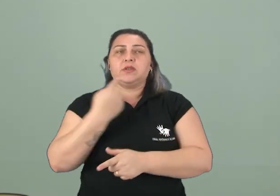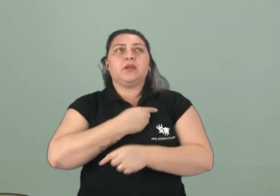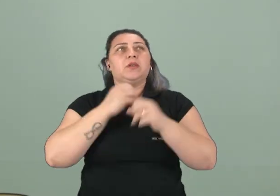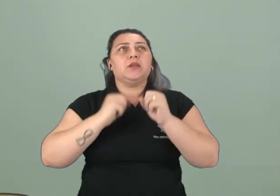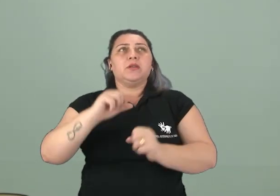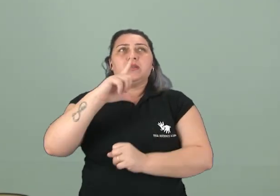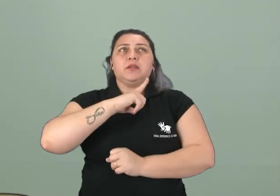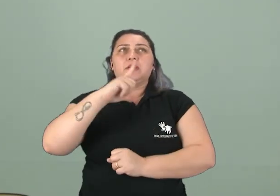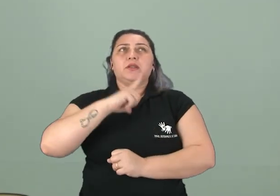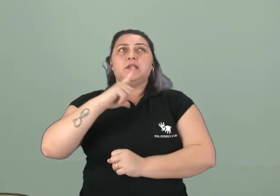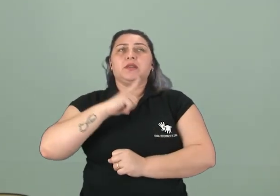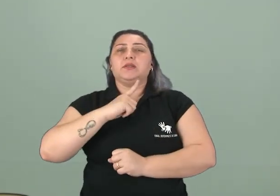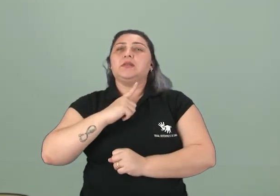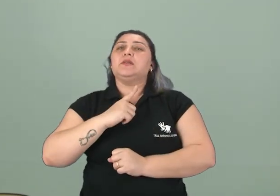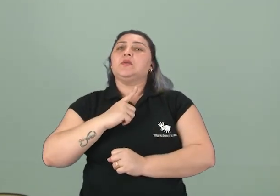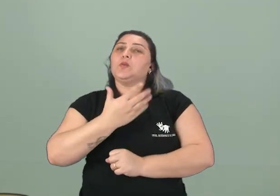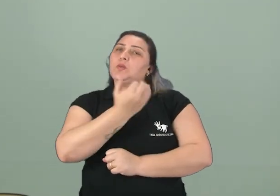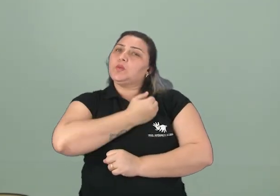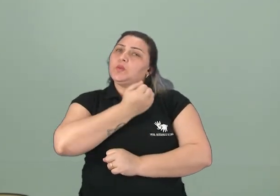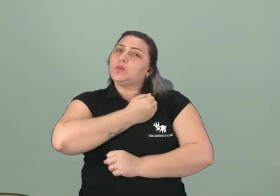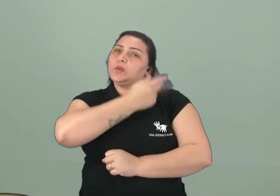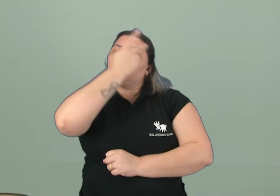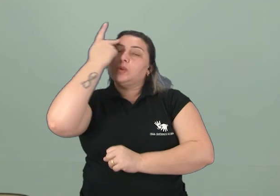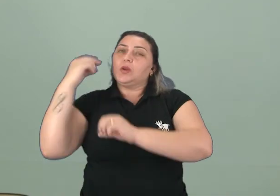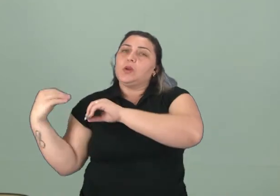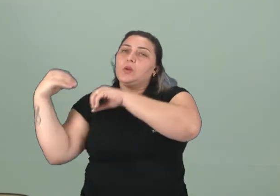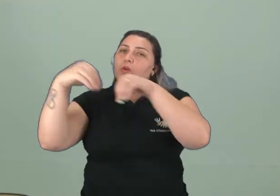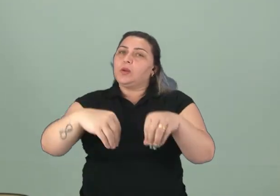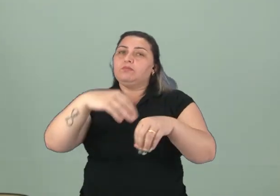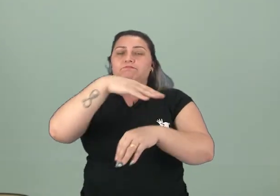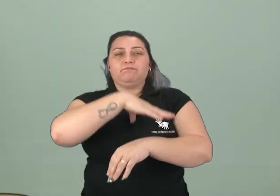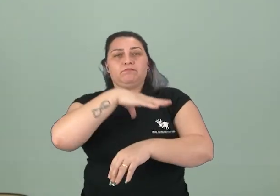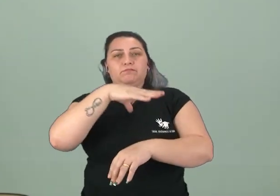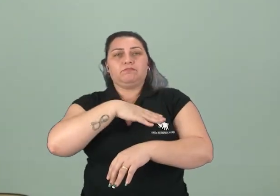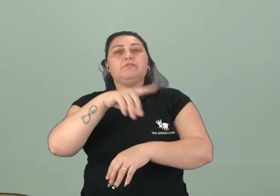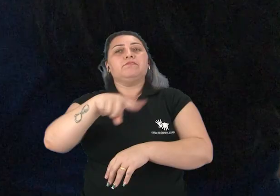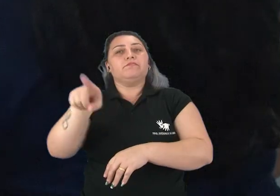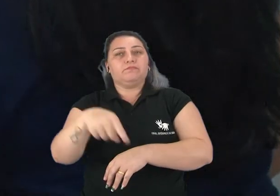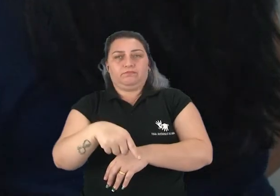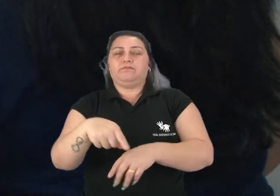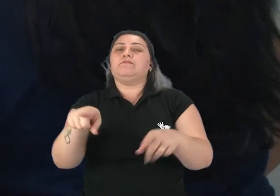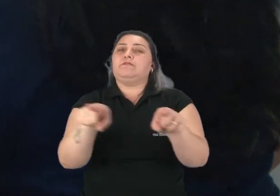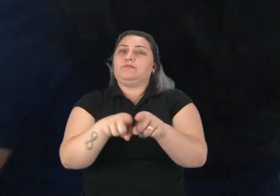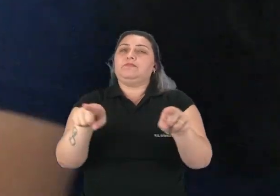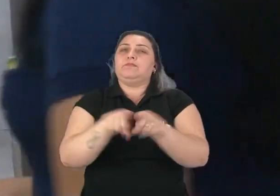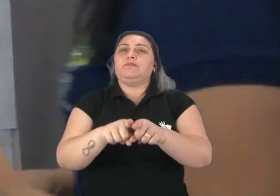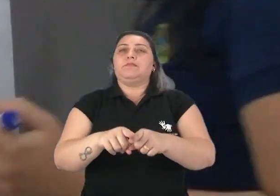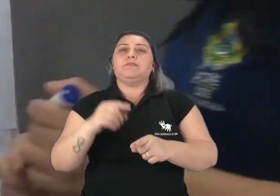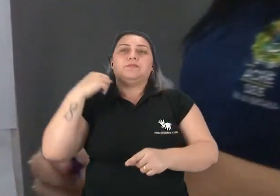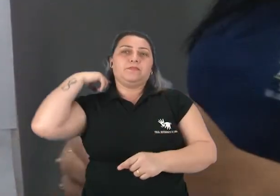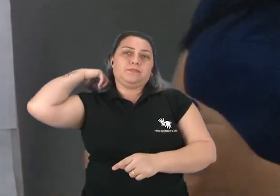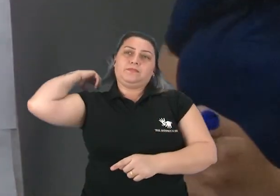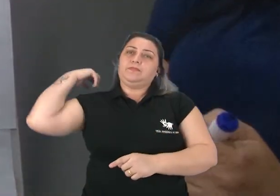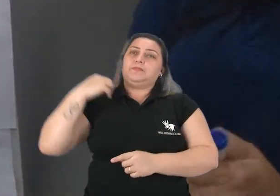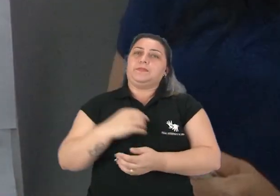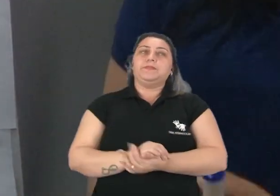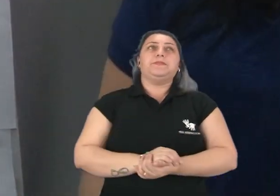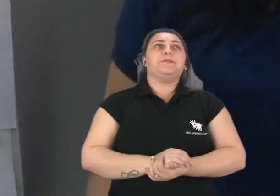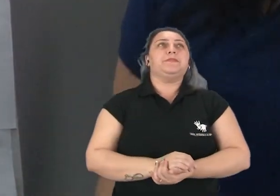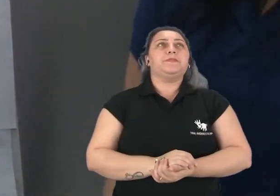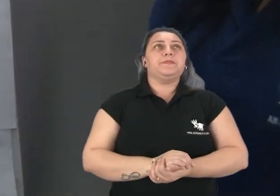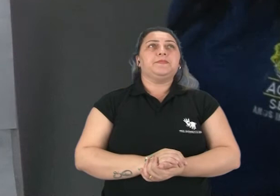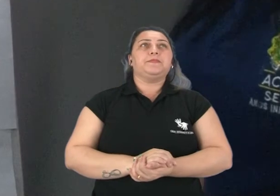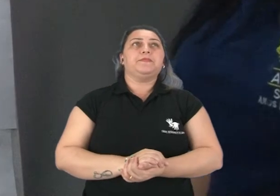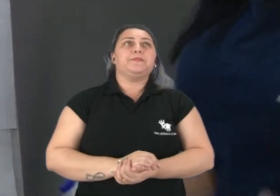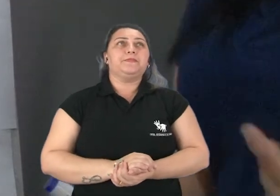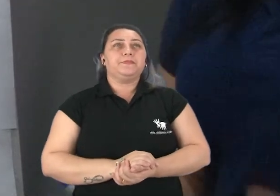podemos ter devido a um grande número de pessoas virem morar na cidade. Então a gente marca assim o problema ambiental aqui, tá bom? Porque tem muitas